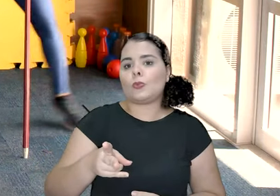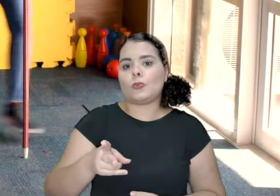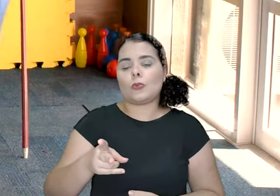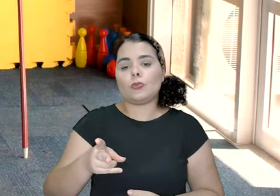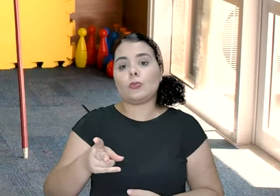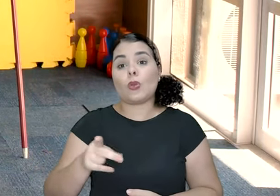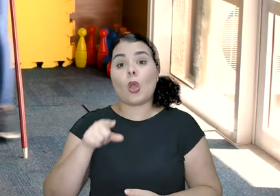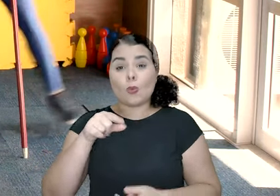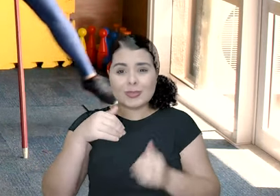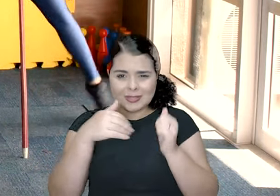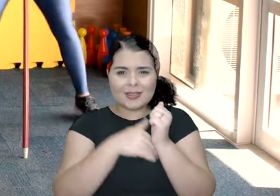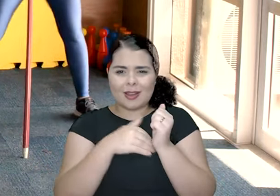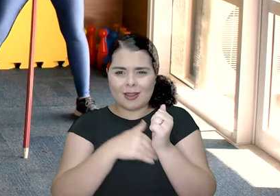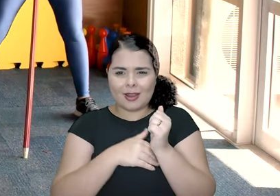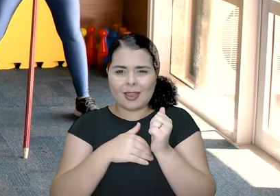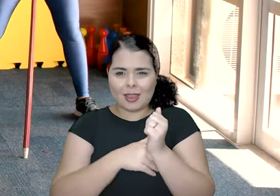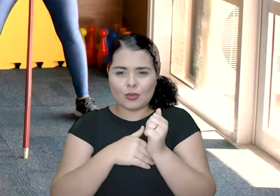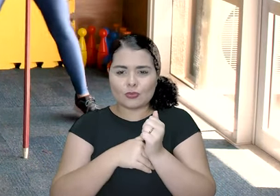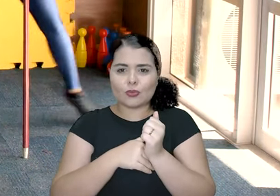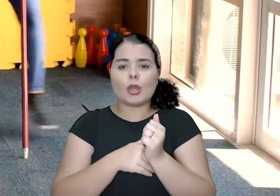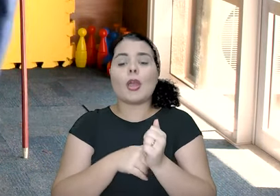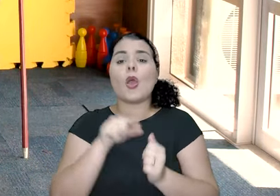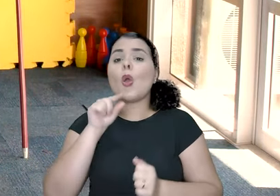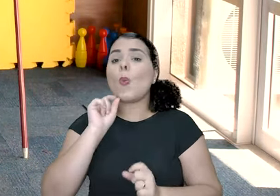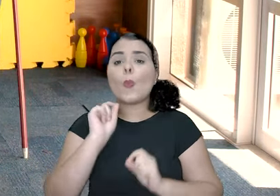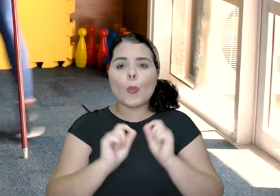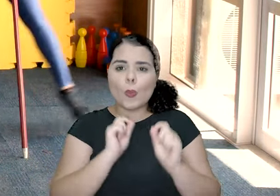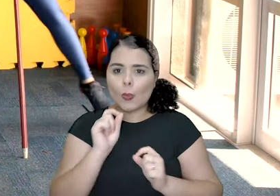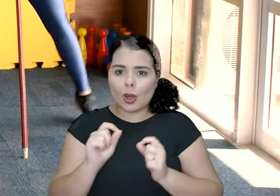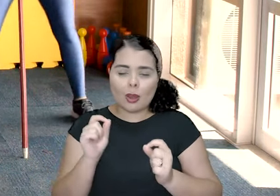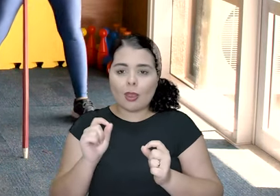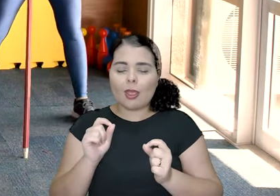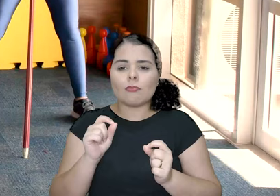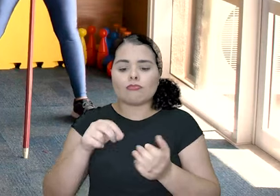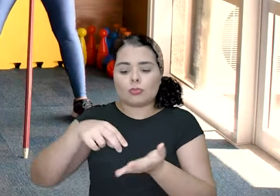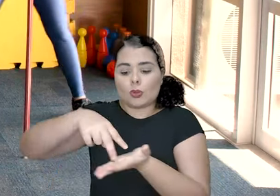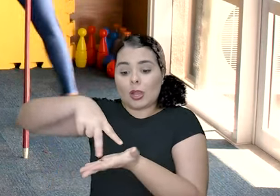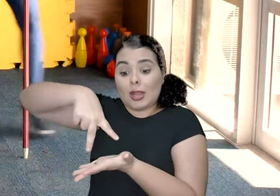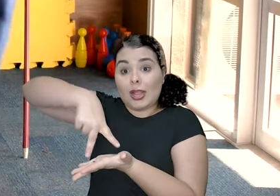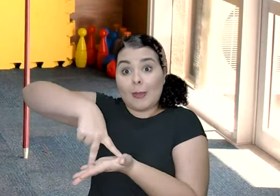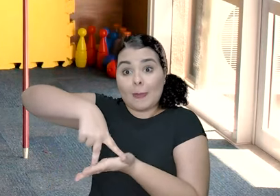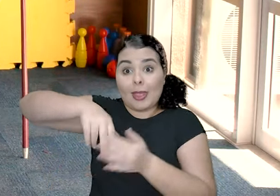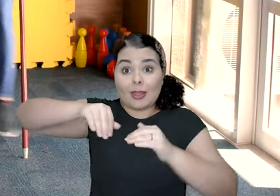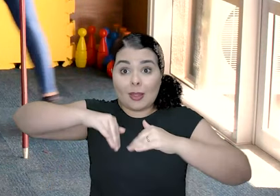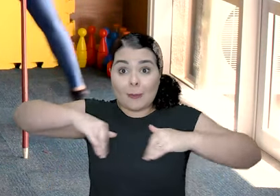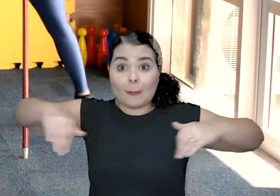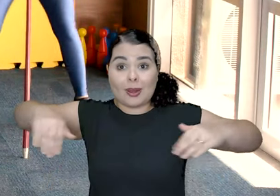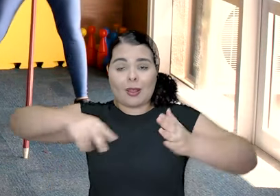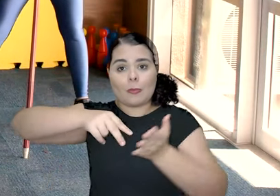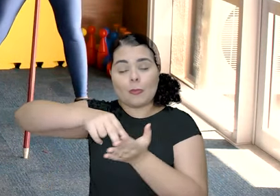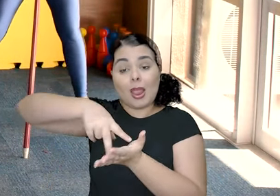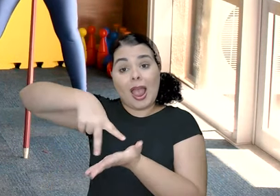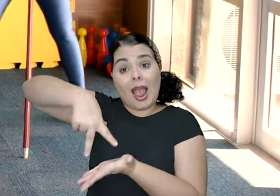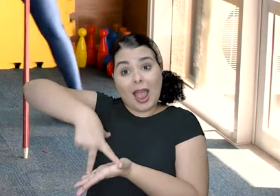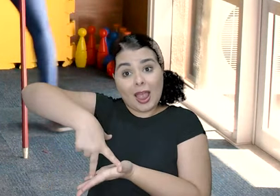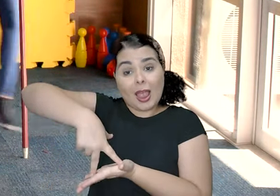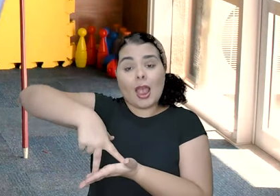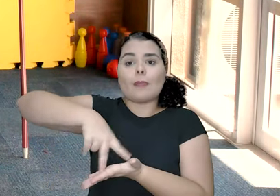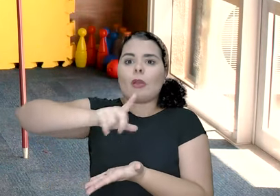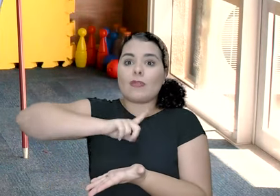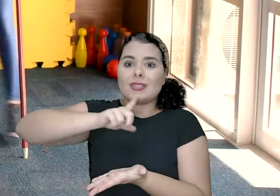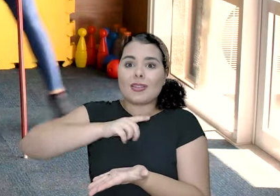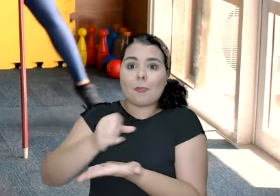O segredo é afastar bem a sua perna. Ampliar a sua base